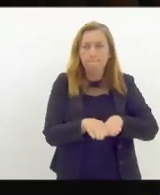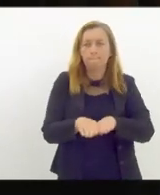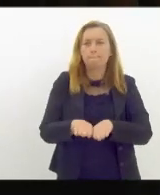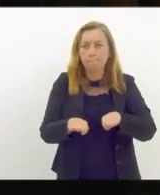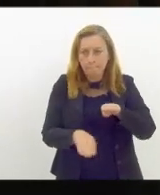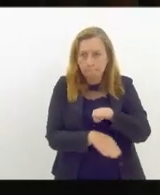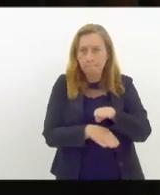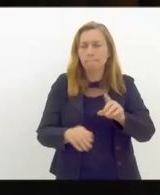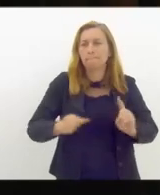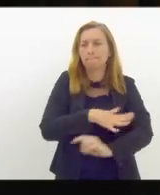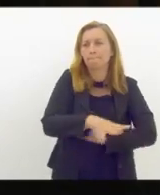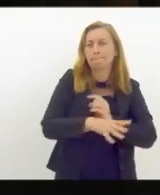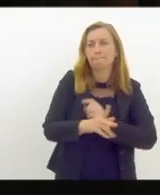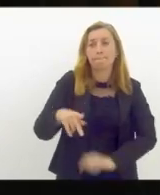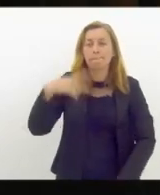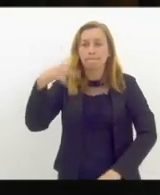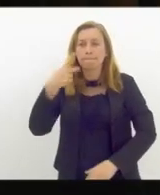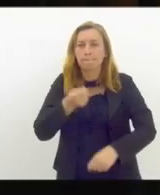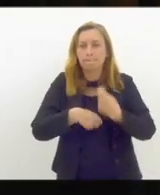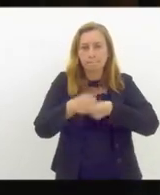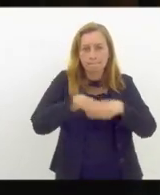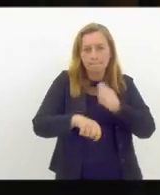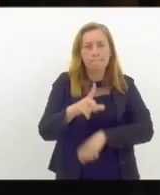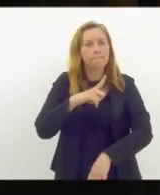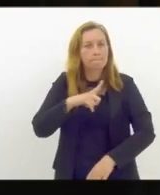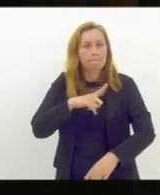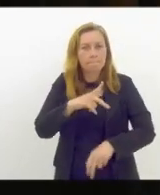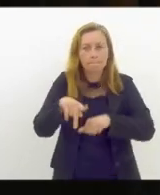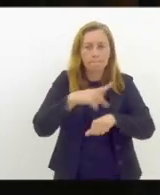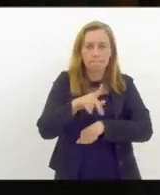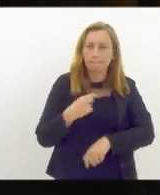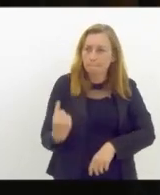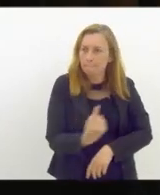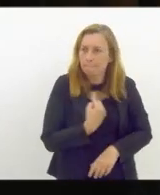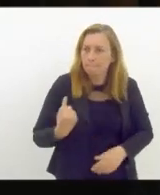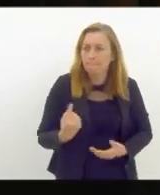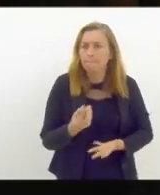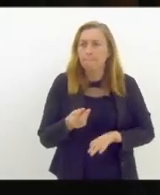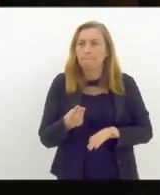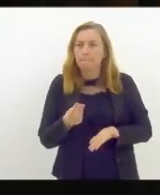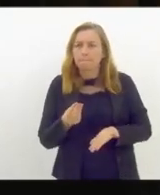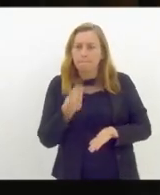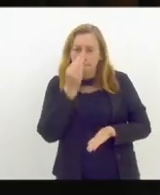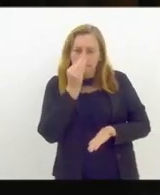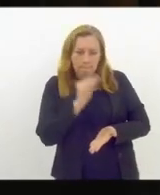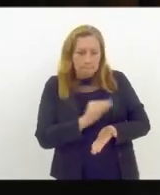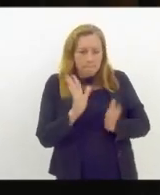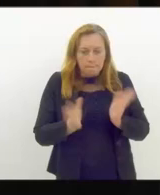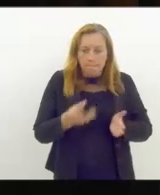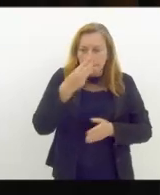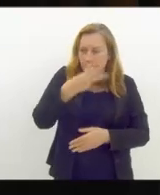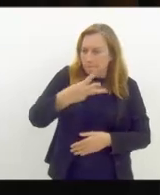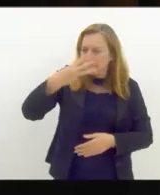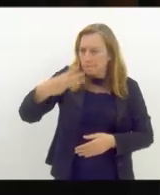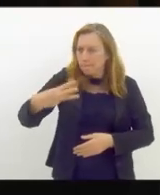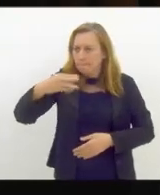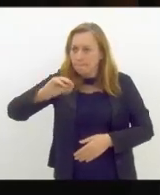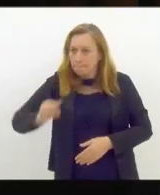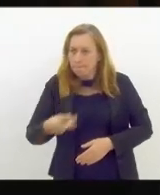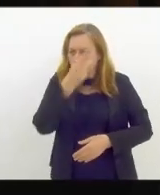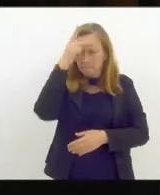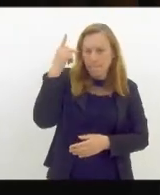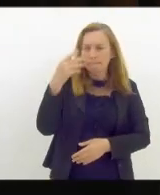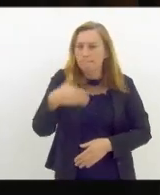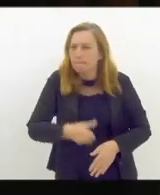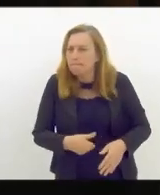sociais, políticas e econômicas que temos no nosso país. Negar que hoje 33 milhões de pessoas passam